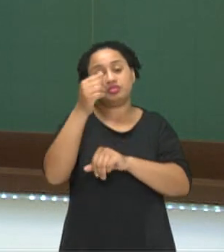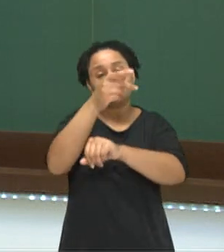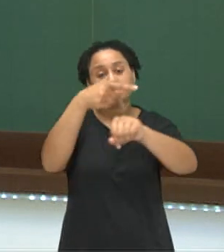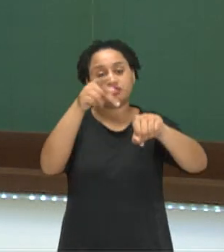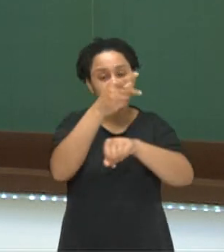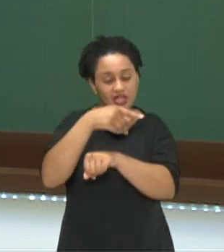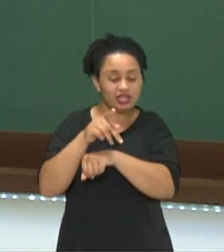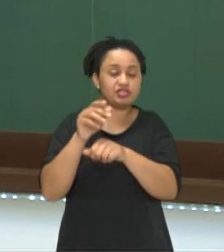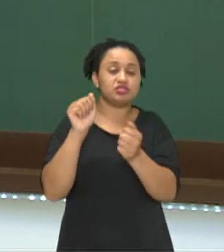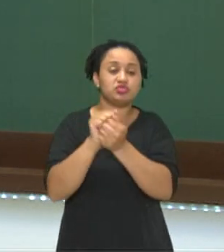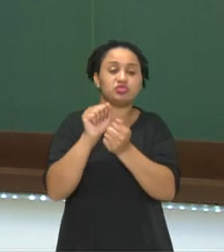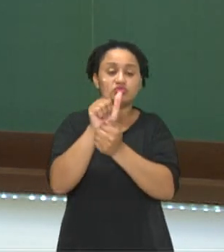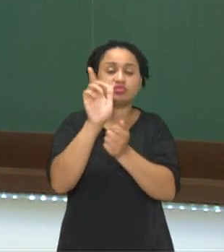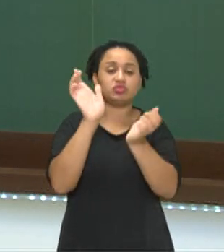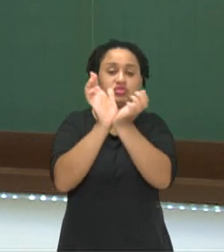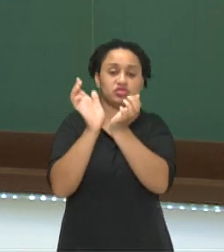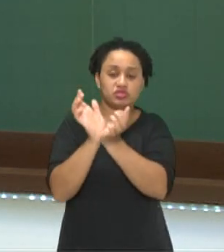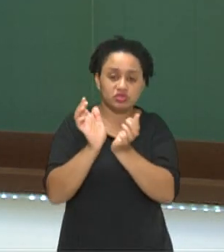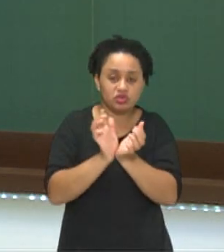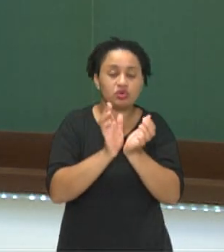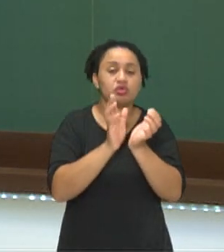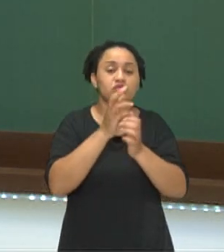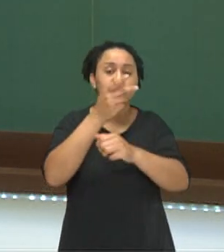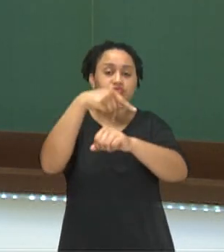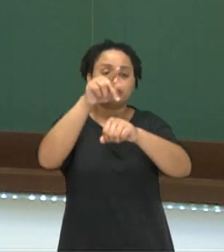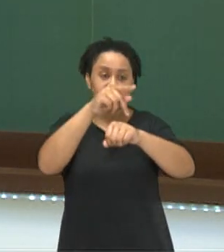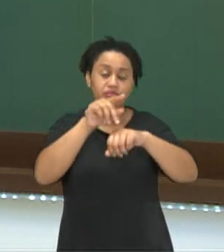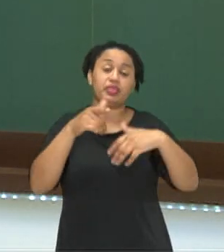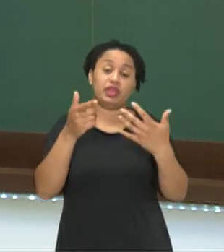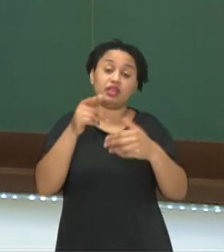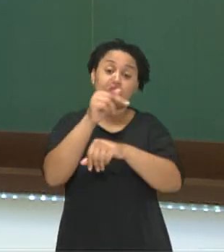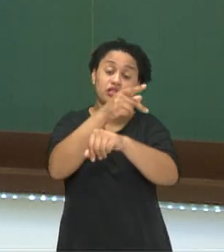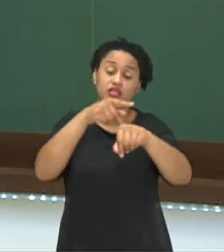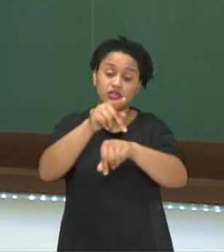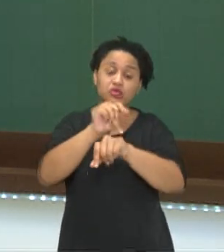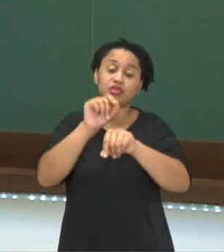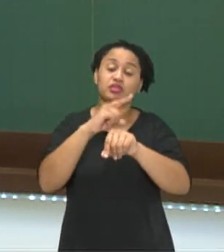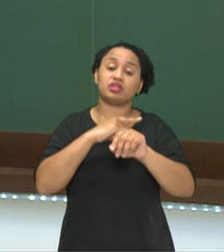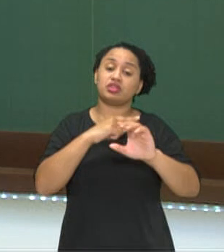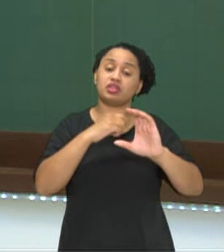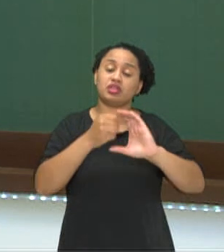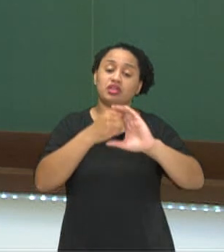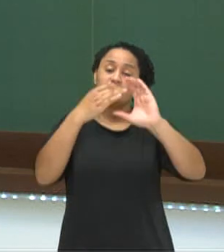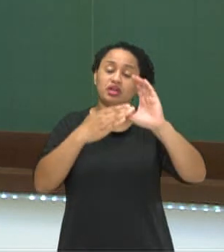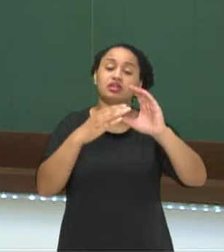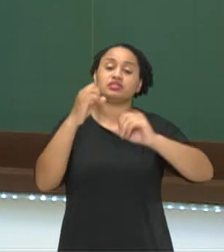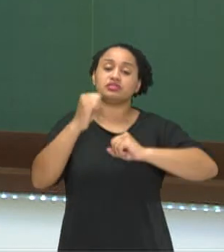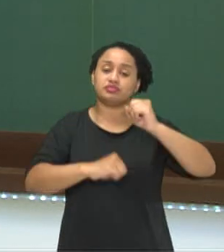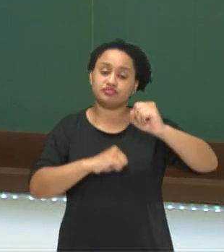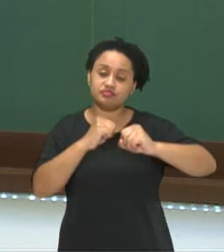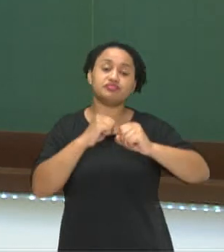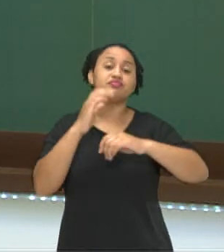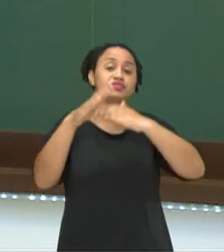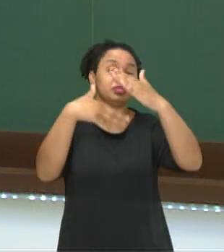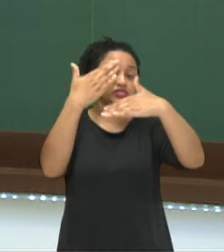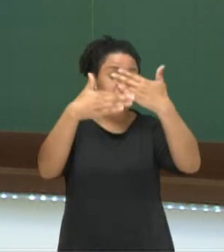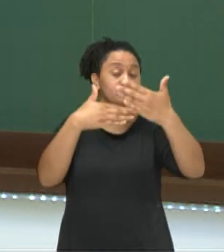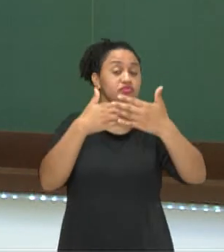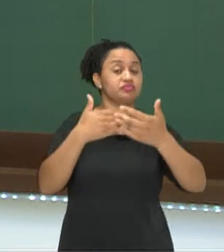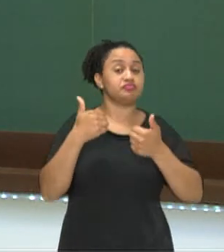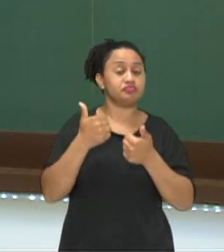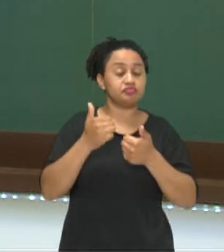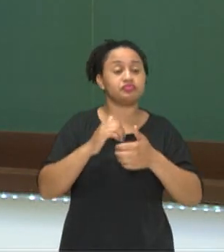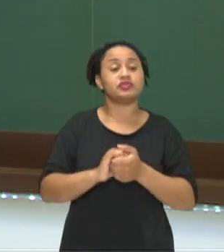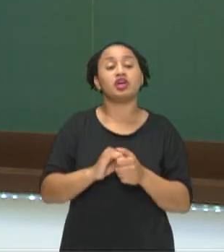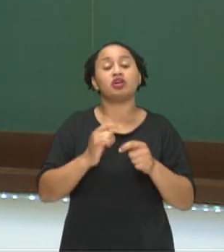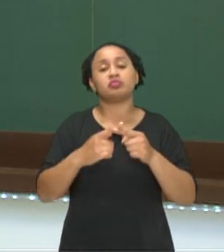que fazem parte desta porção do continente, sendo estes países com características industriais bastante desenvolvidas,